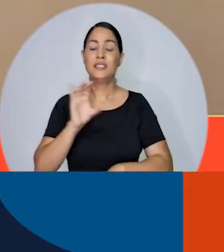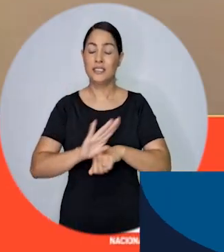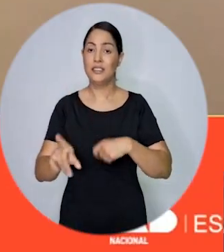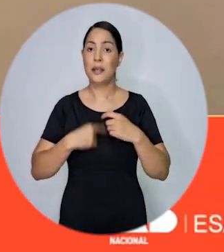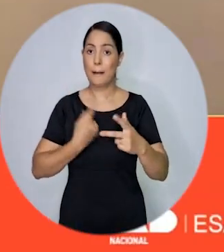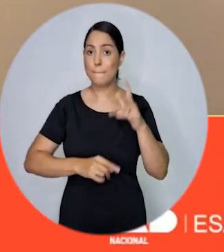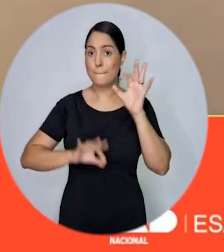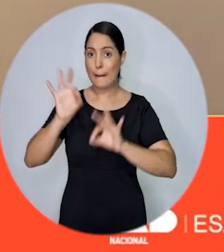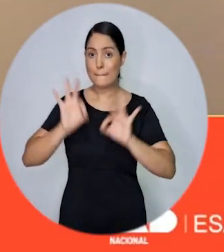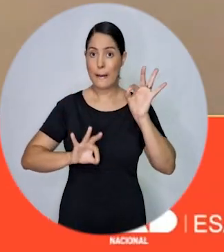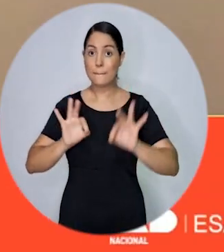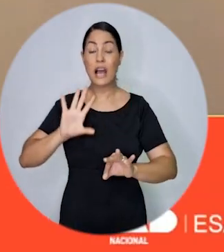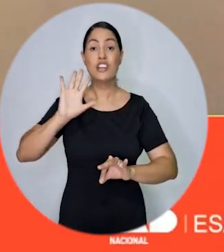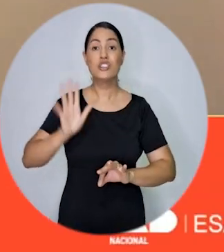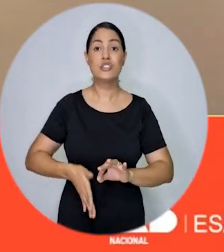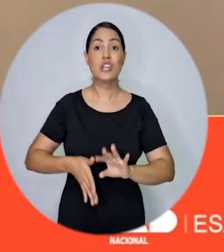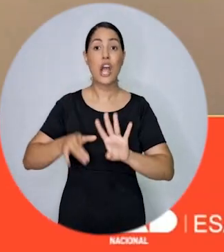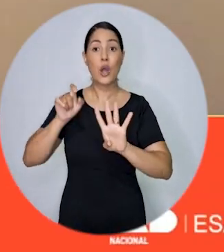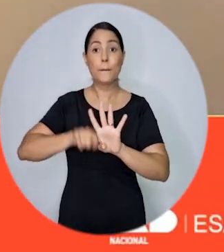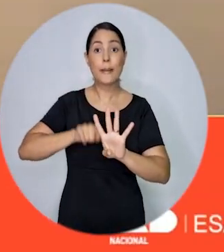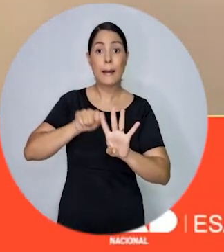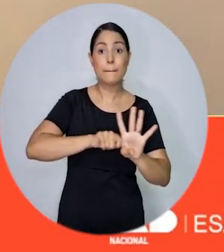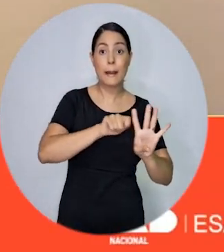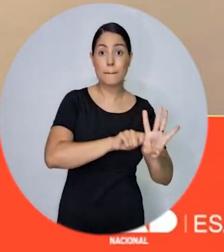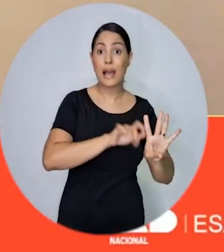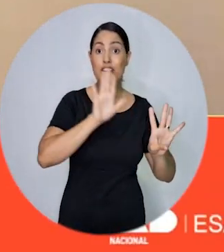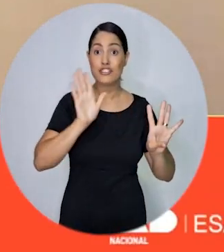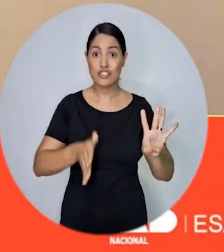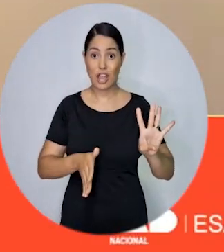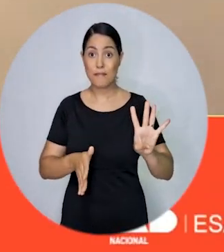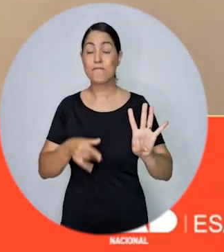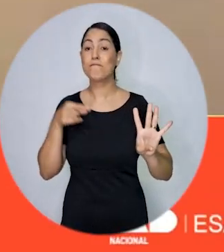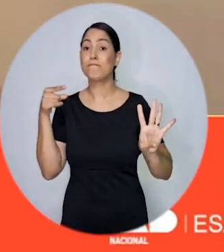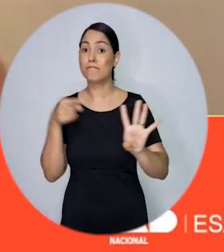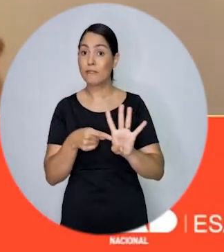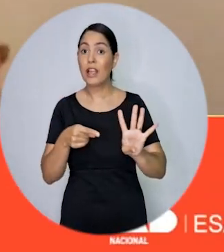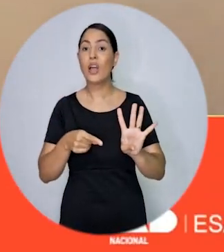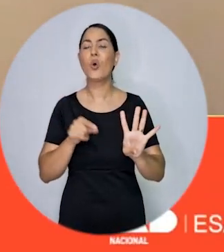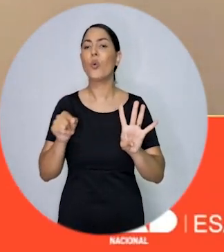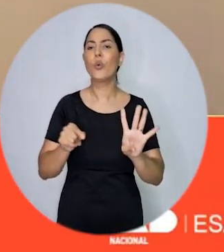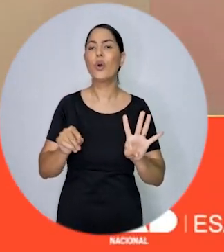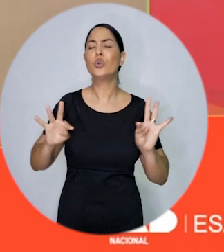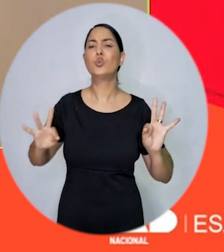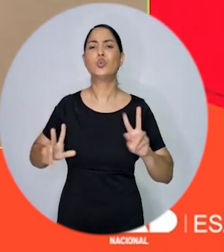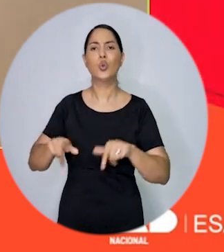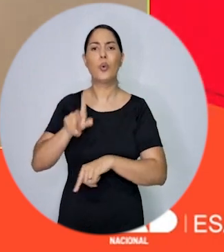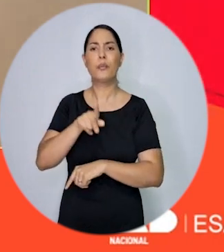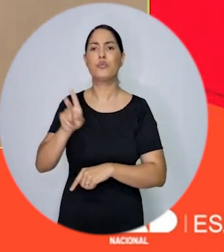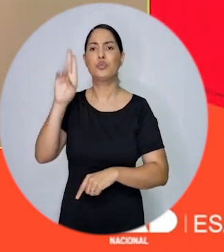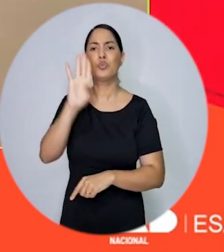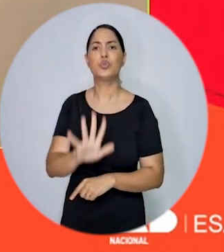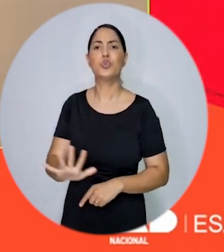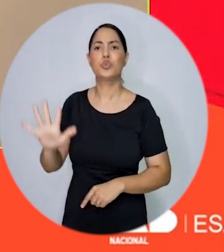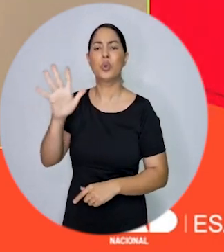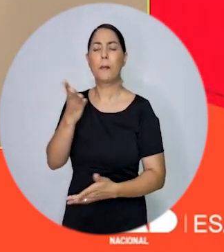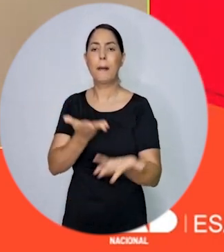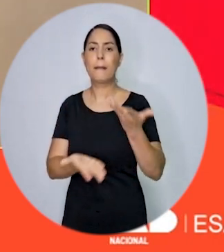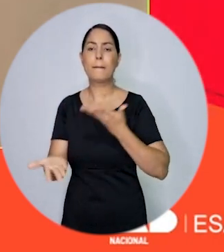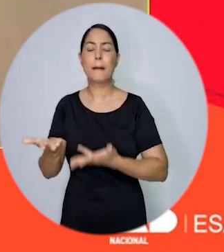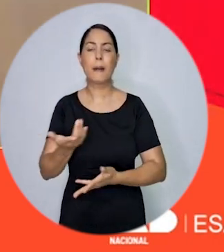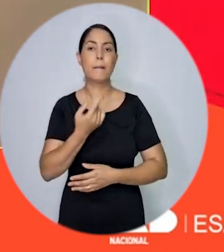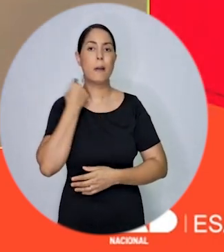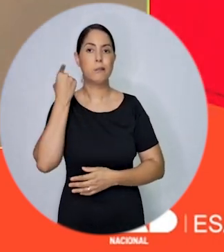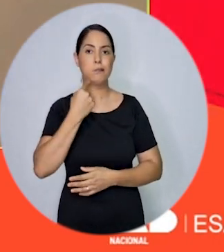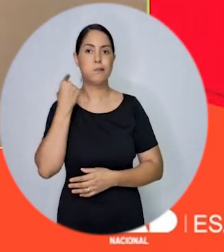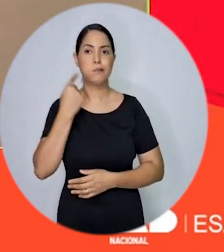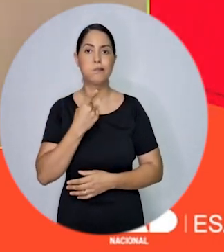que a gente elaborou, que nós estamos trabalhando nele há 4 meses, com todo carinho, com professoras de todo o Brasil,